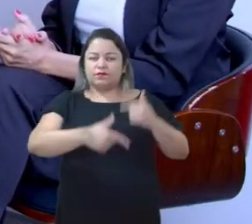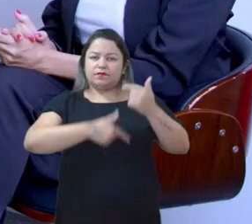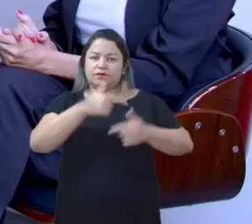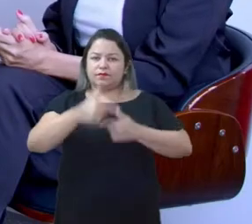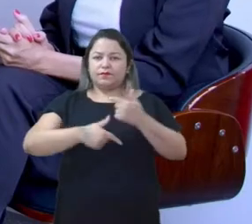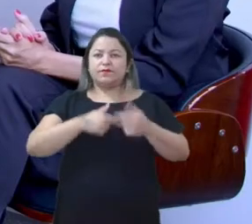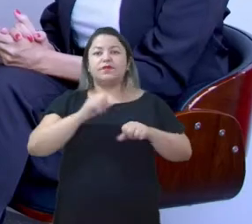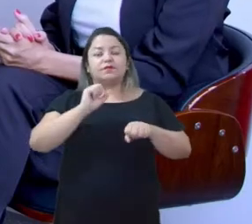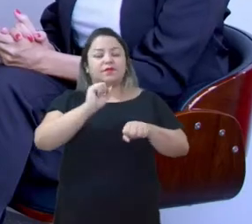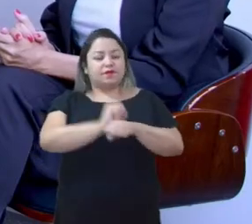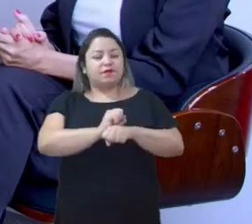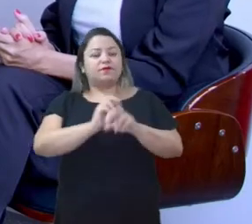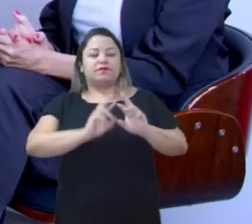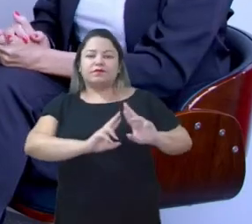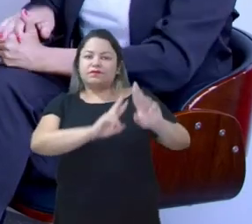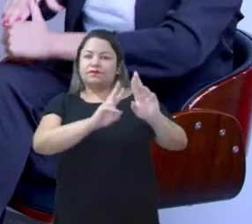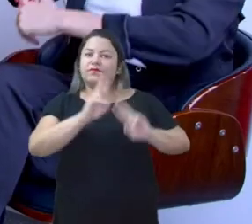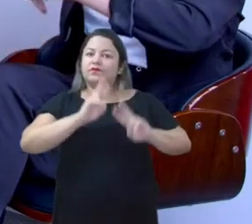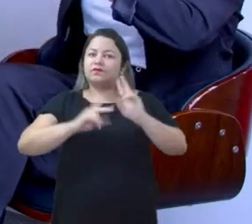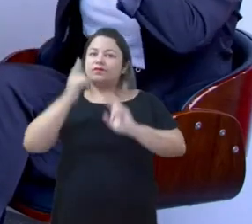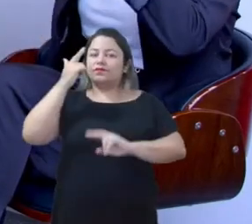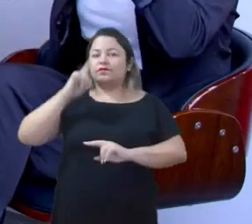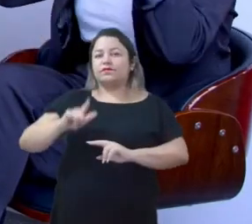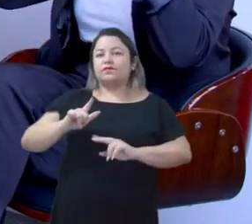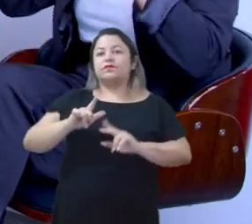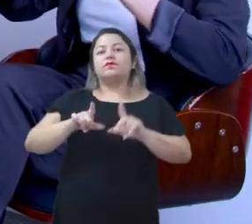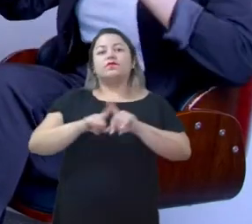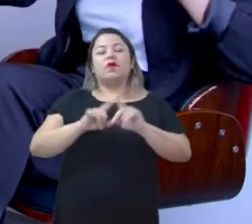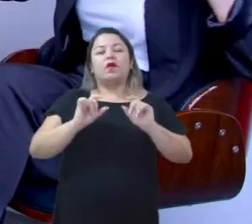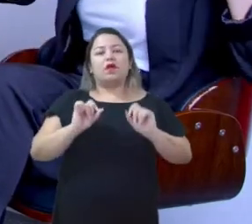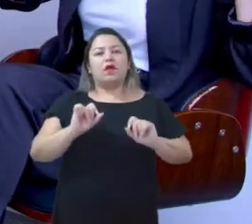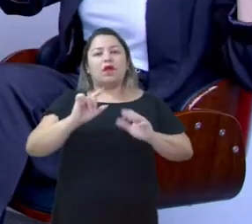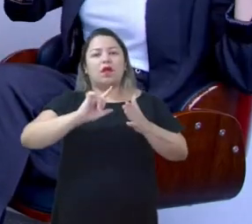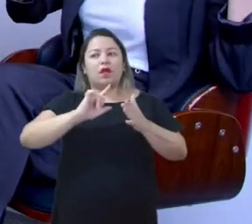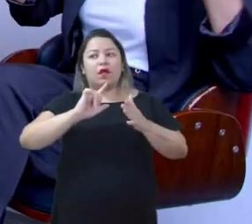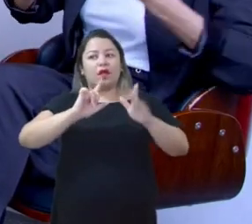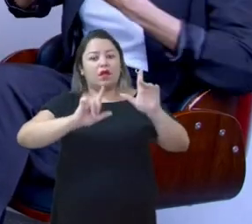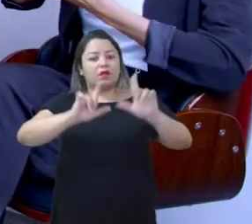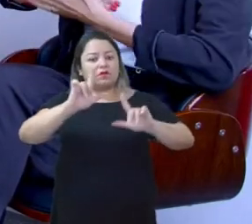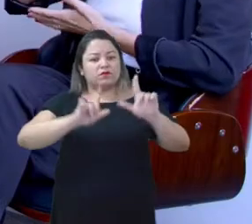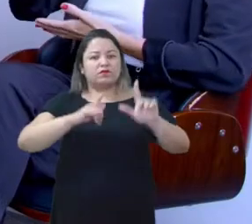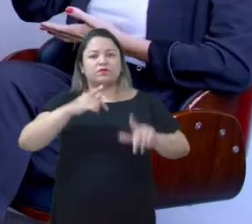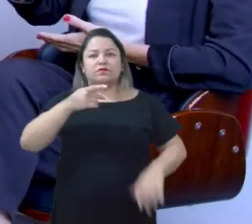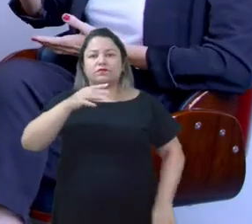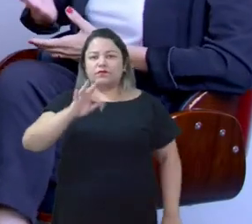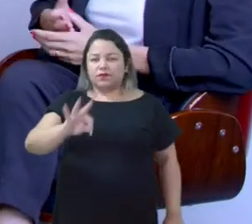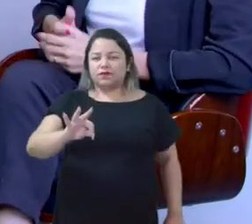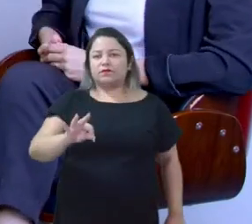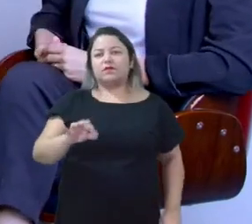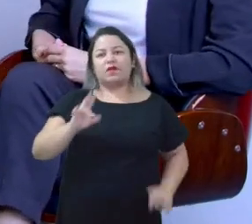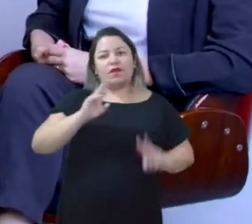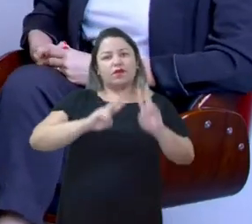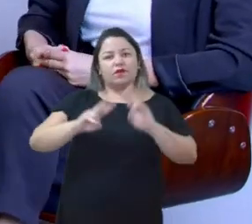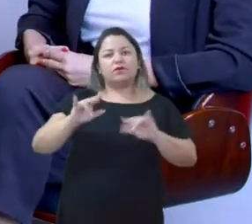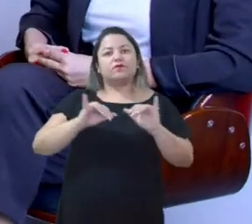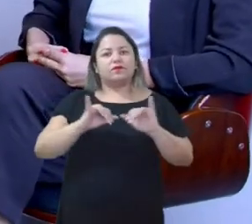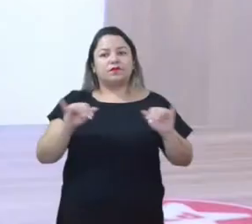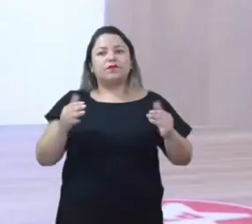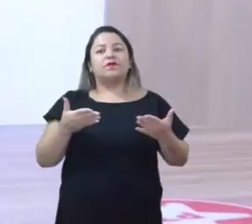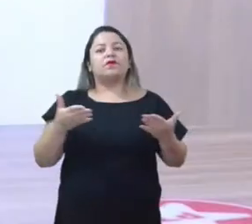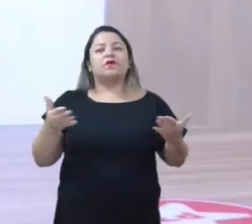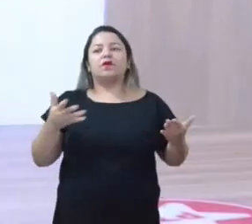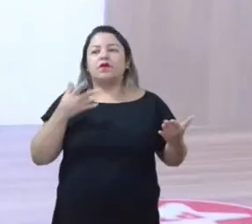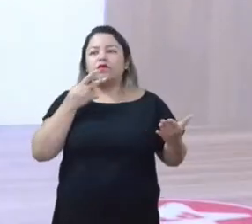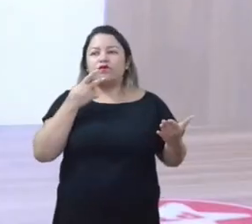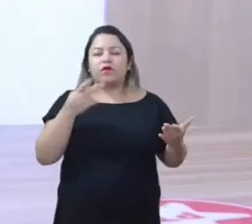Espero revê-lo em breve aqui na TV PT. Se o senhor quiser deixar mais algum recado para quem está assistindo a gente, fica à vontade. Não, Larissa, eu quero dizer